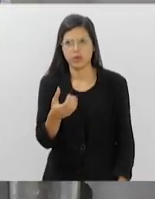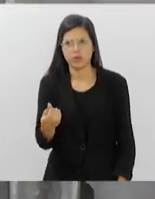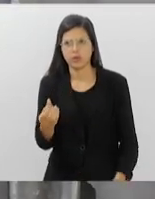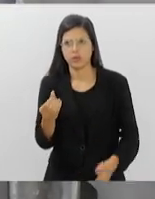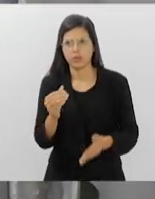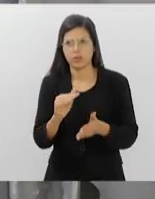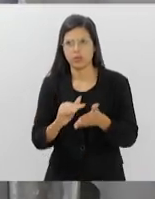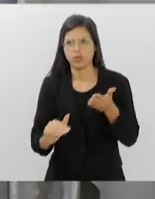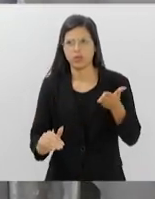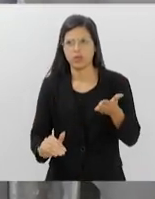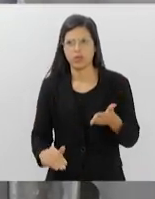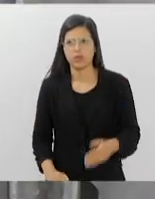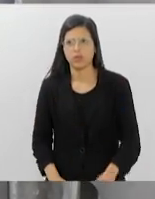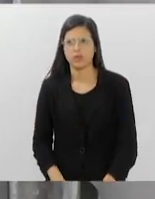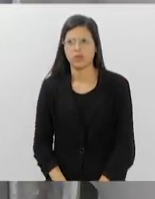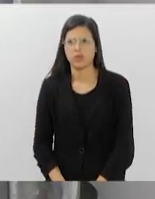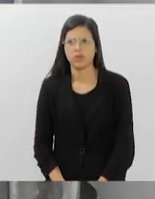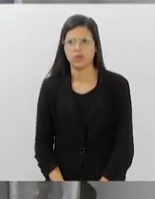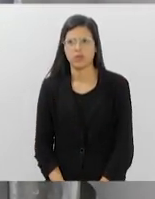de pauta.